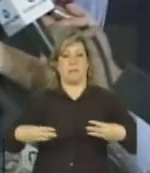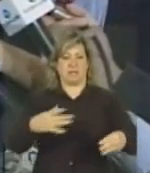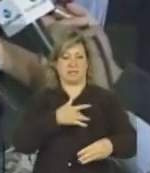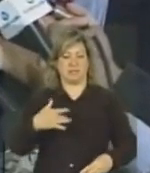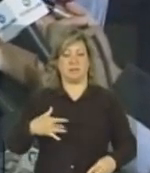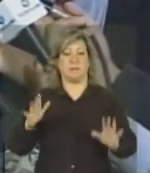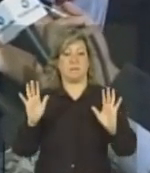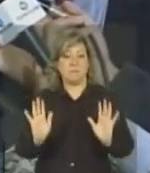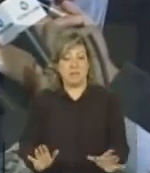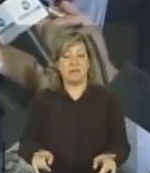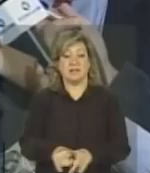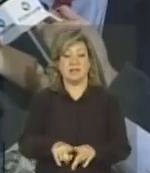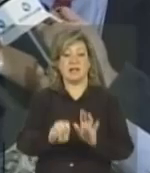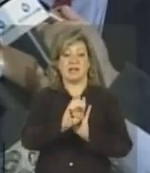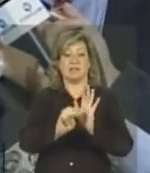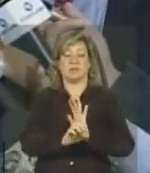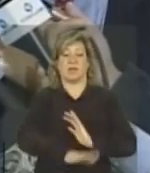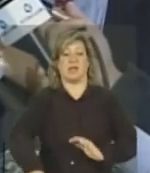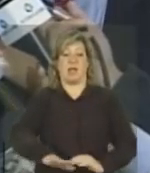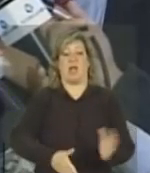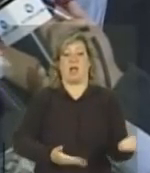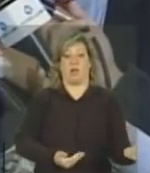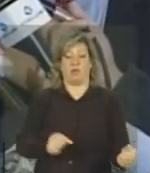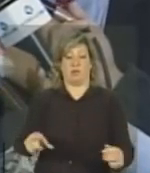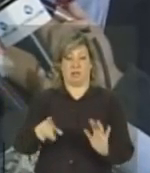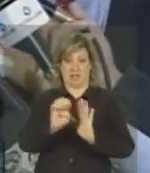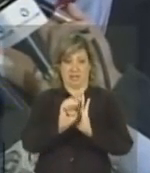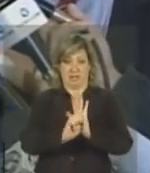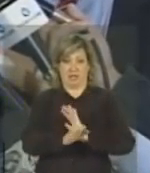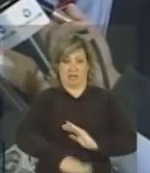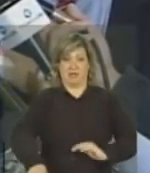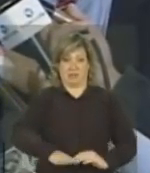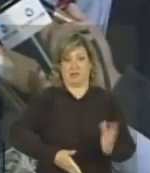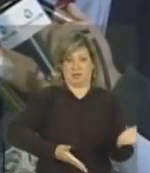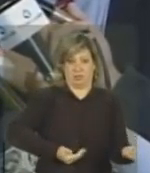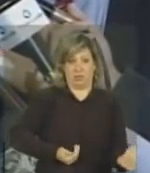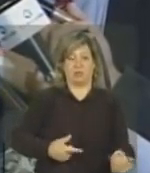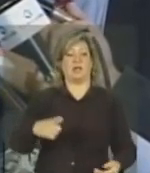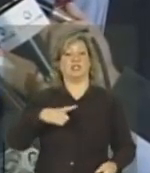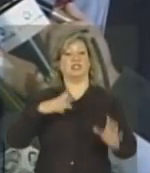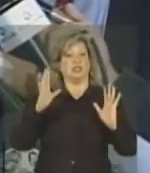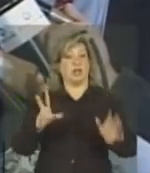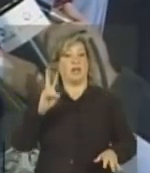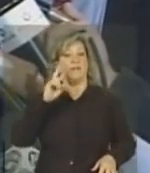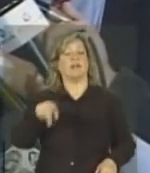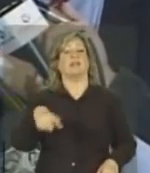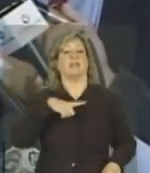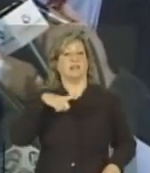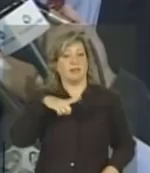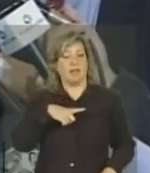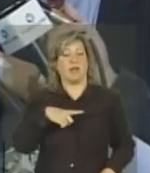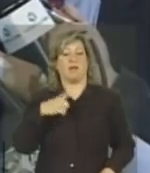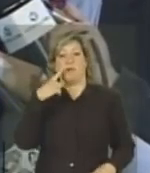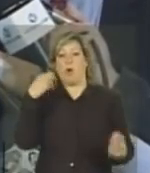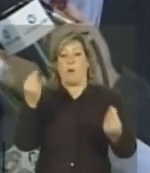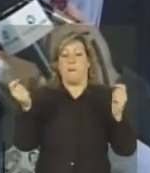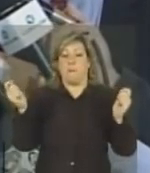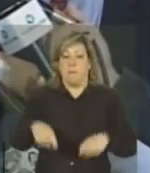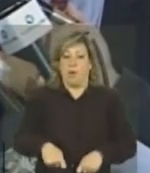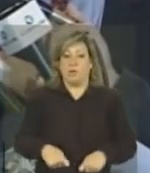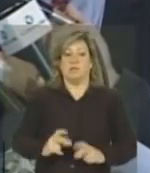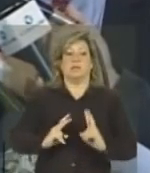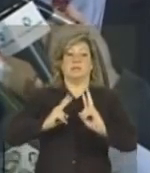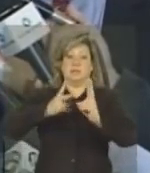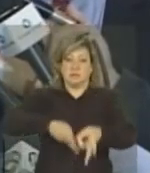também pelo Estatuto da Criança e do Adolescente. O Estatuto da Criança e do Adolescente já prevê a possibilidade de uma internação